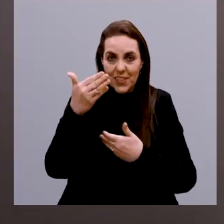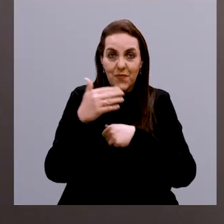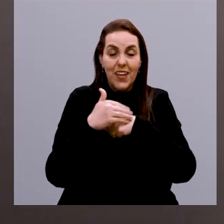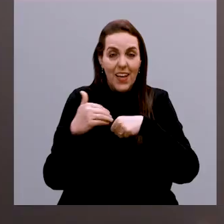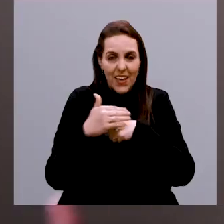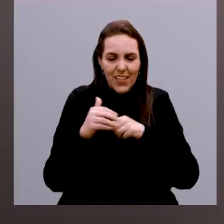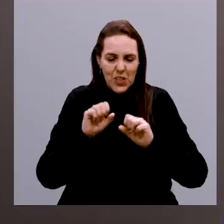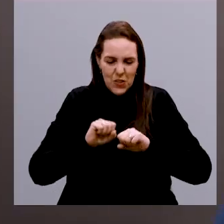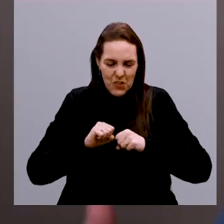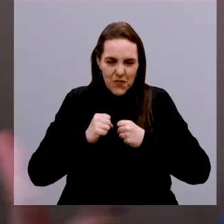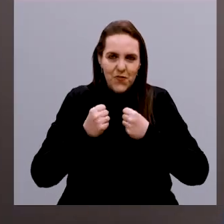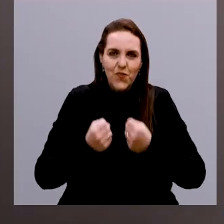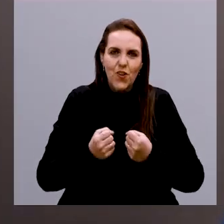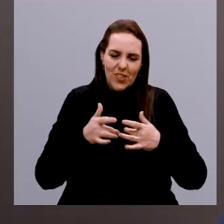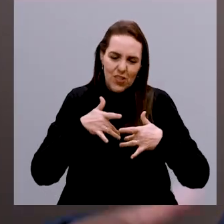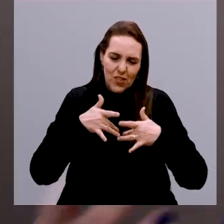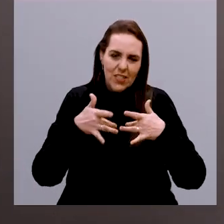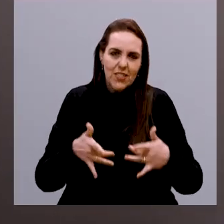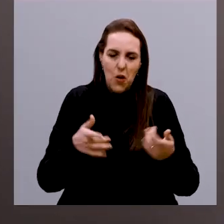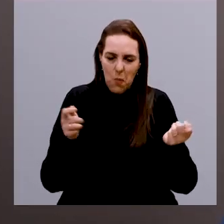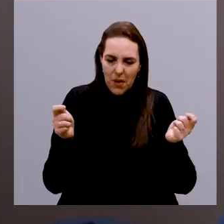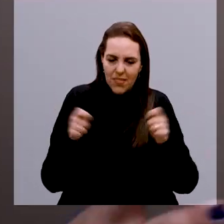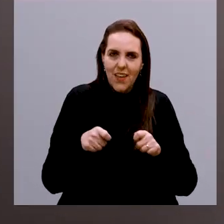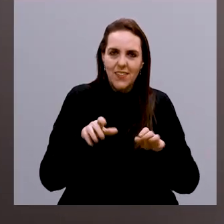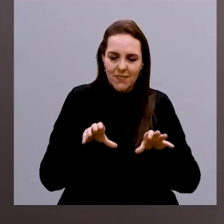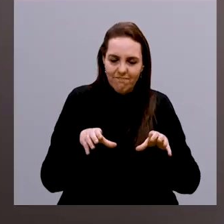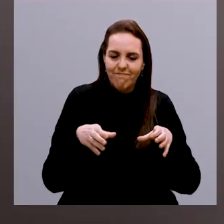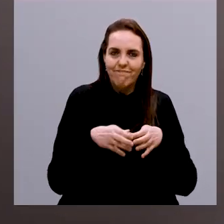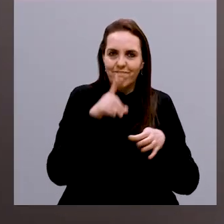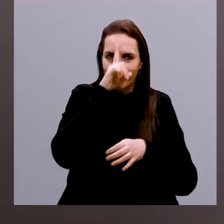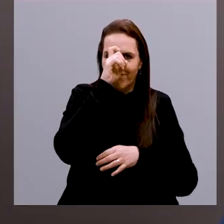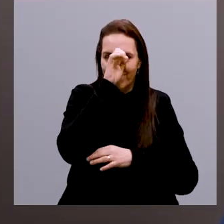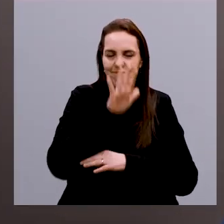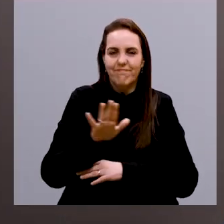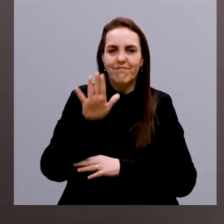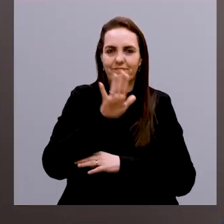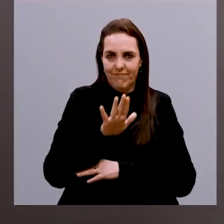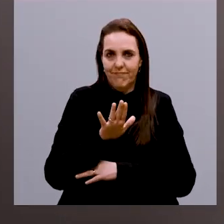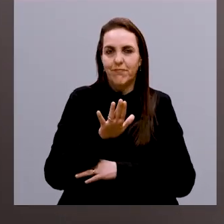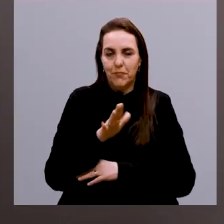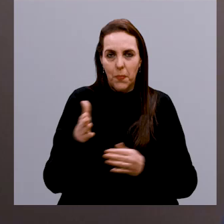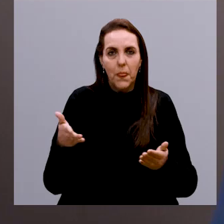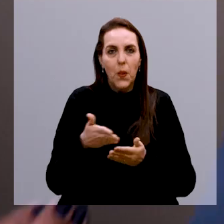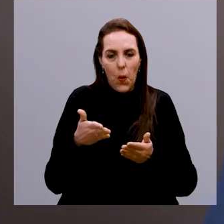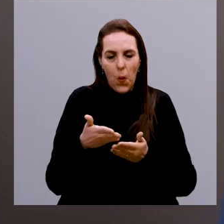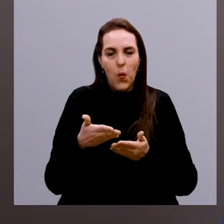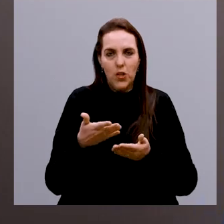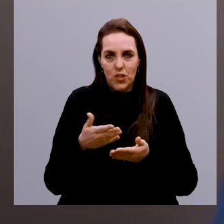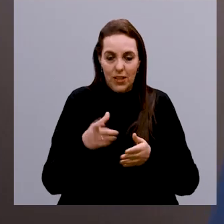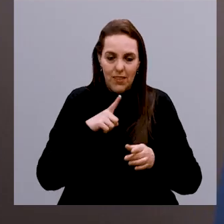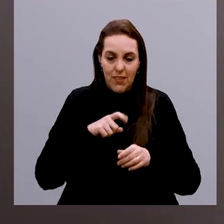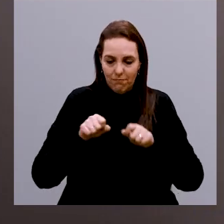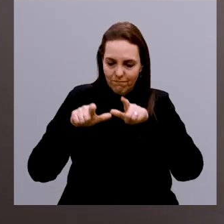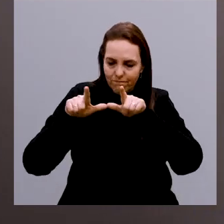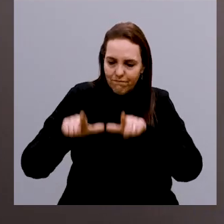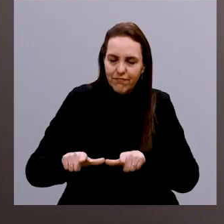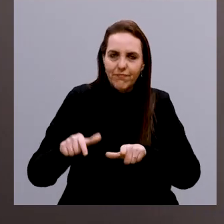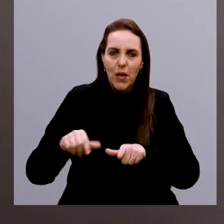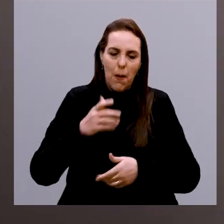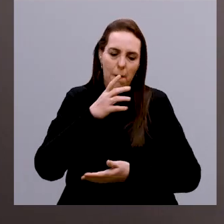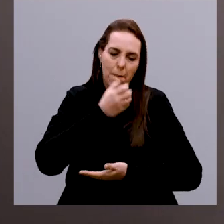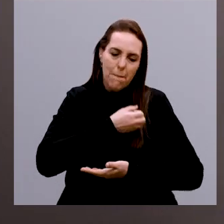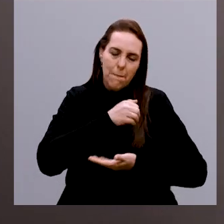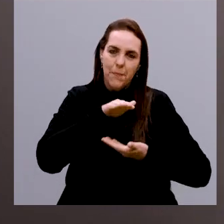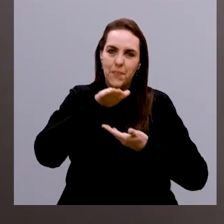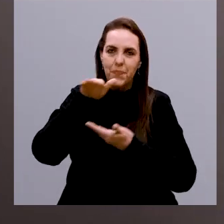agradecer ao carinho, ao empenho, à dedicação, à competência dessa equipe do Hospital Geral, que hoje cedia o banco de